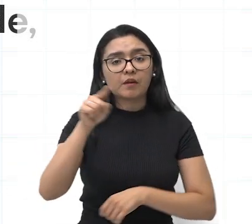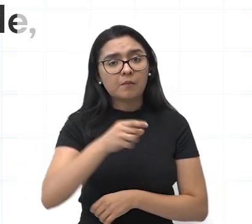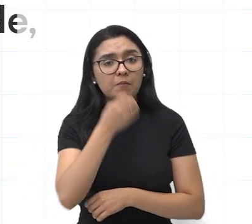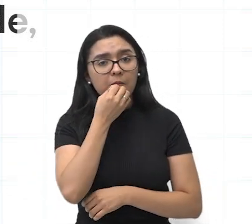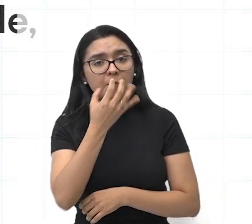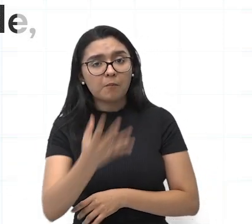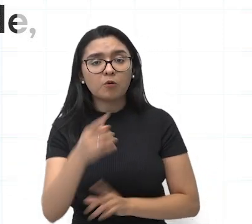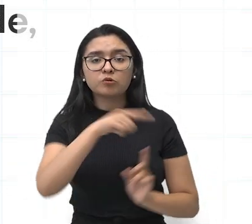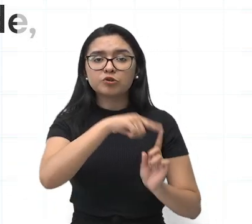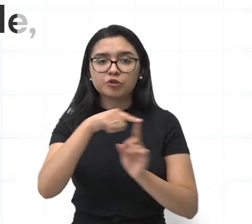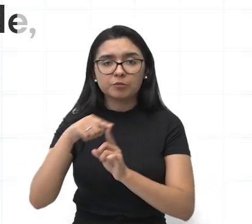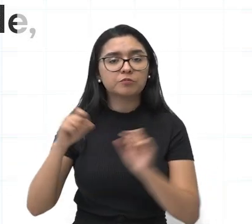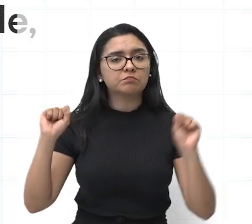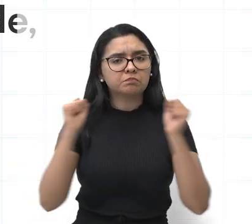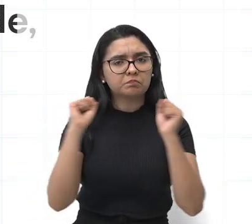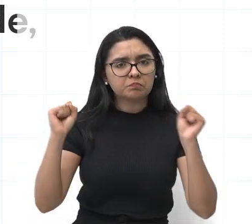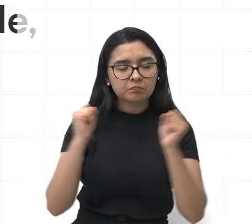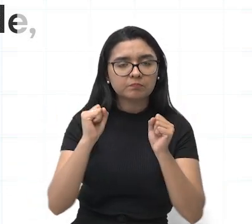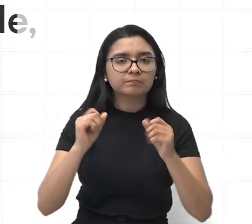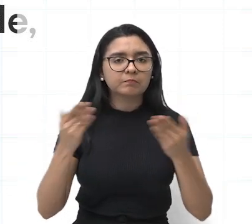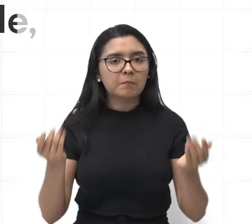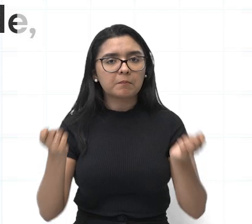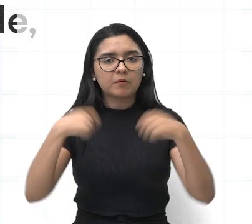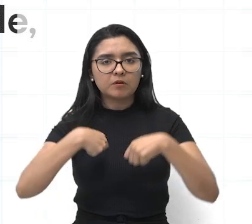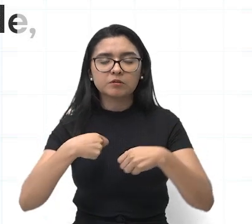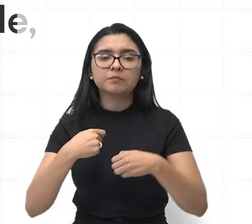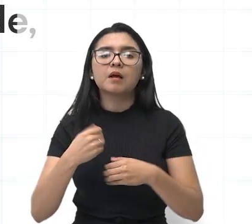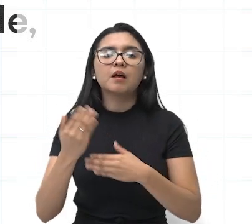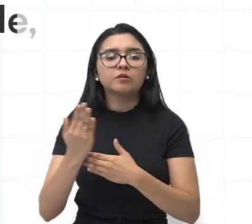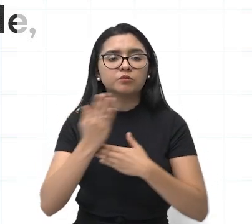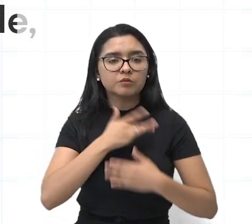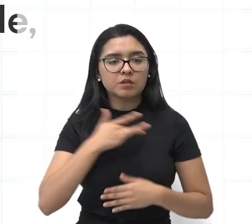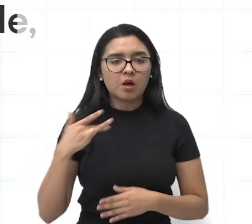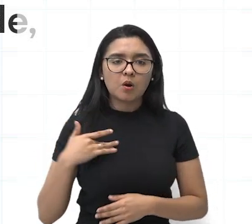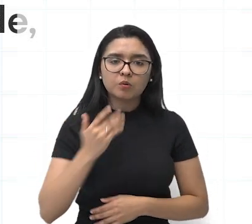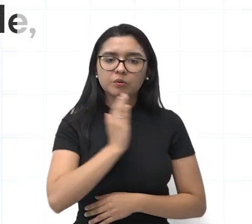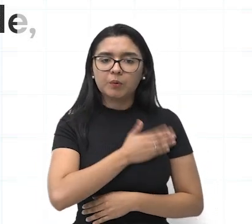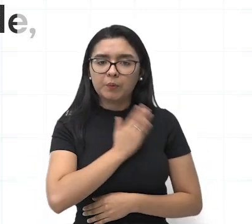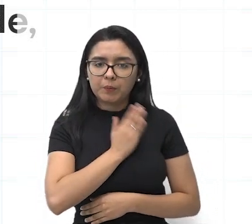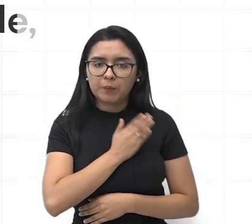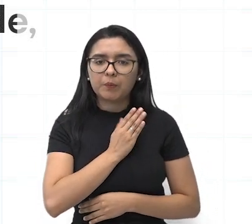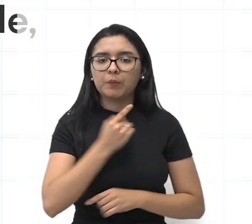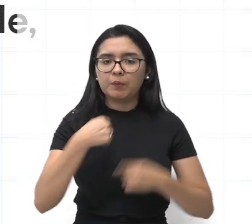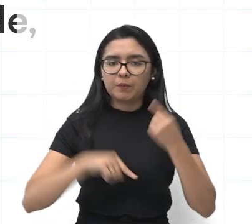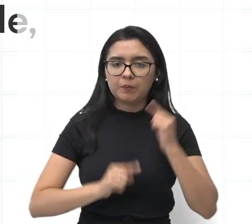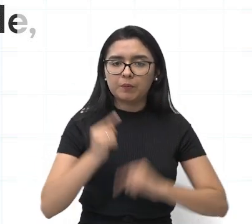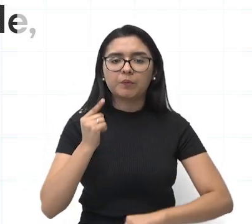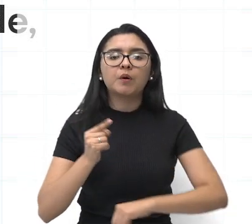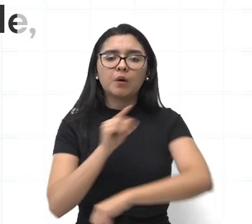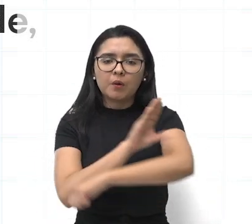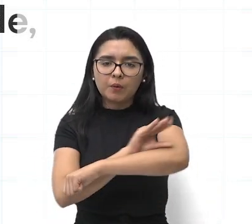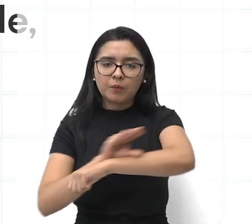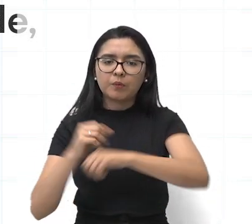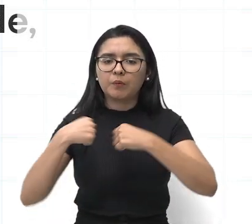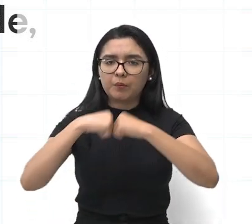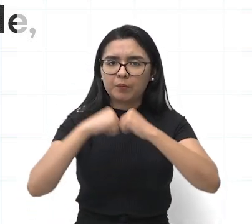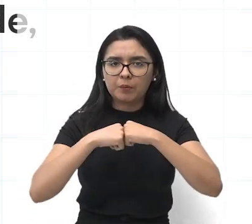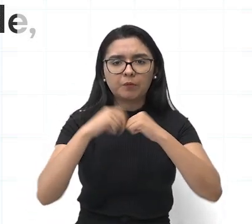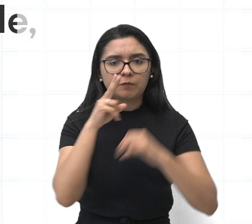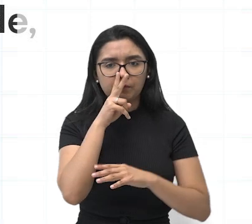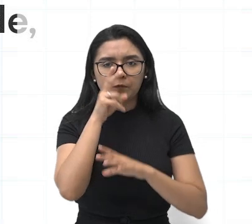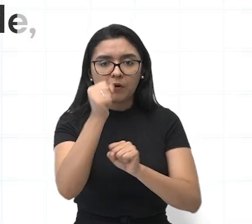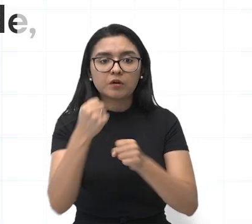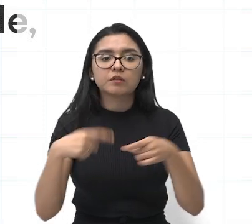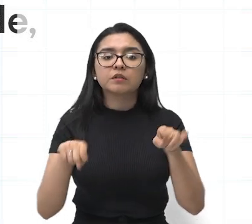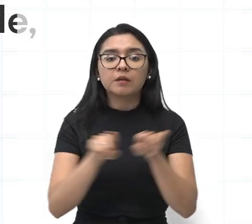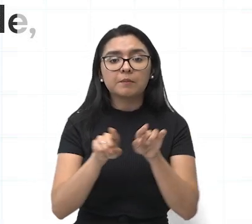de exercício físico, promovendo a saúde cardiovascular, fortalecendo músculos e articulações, além